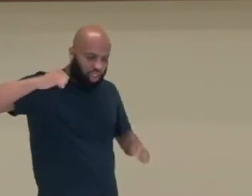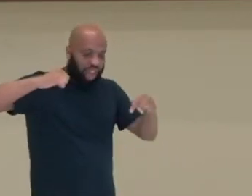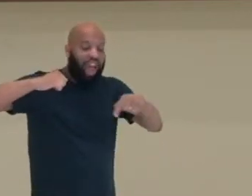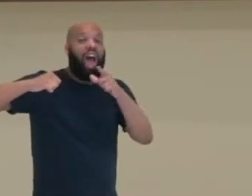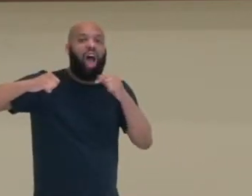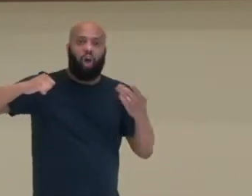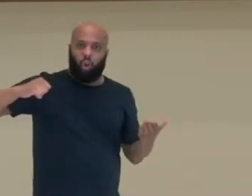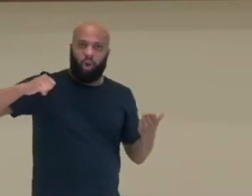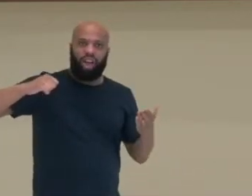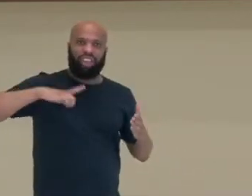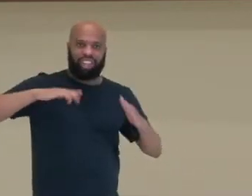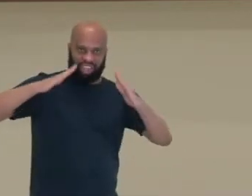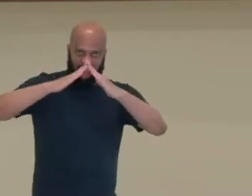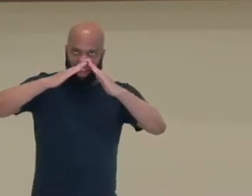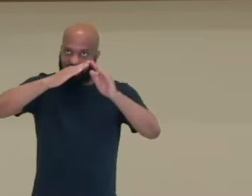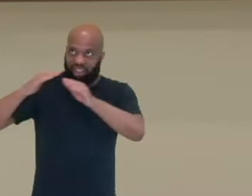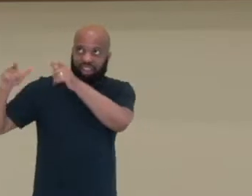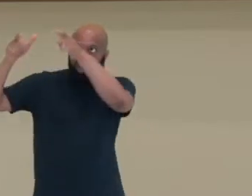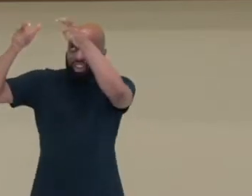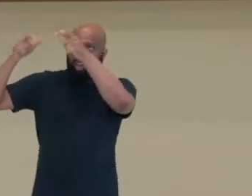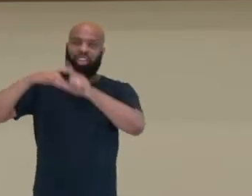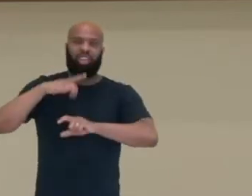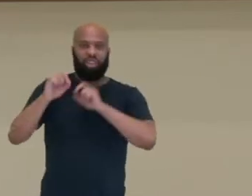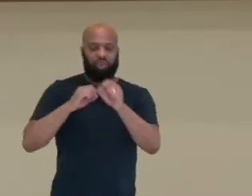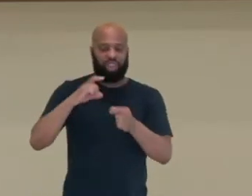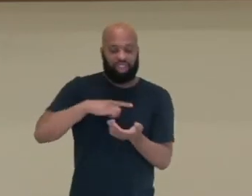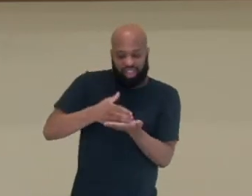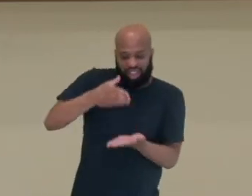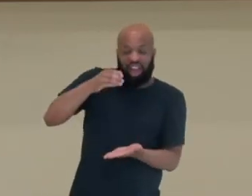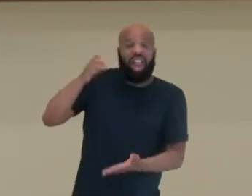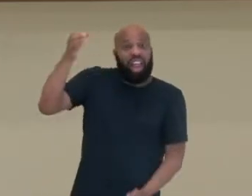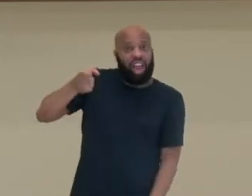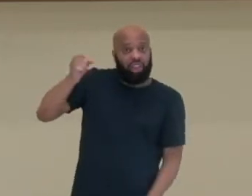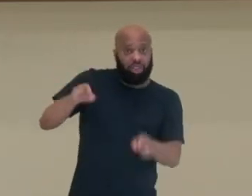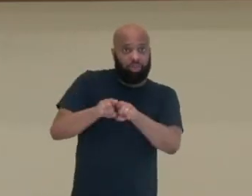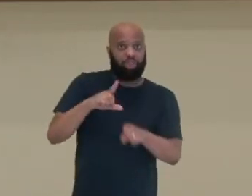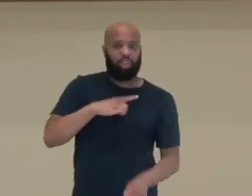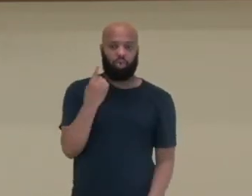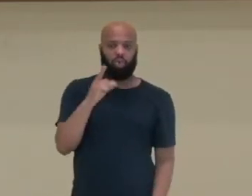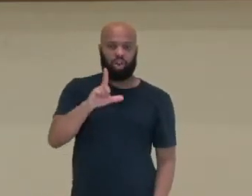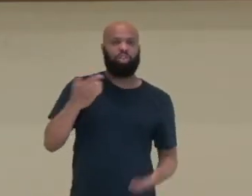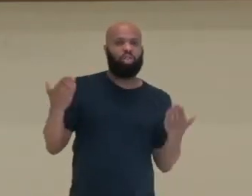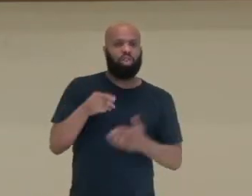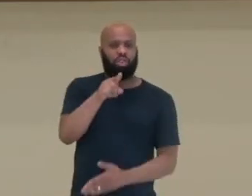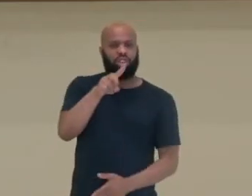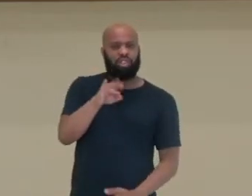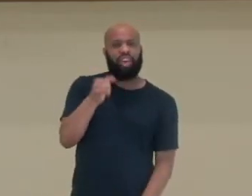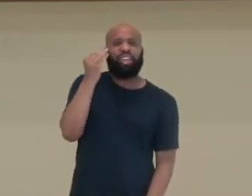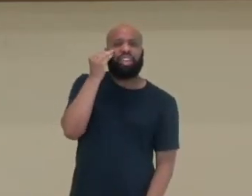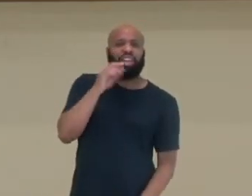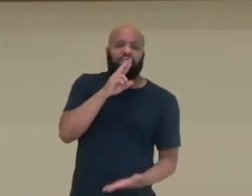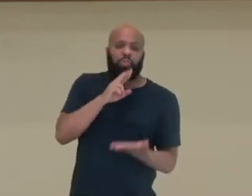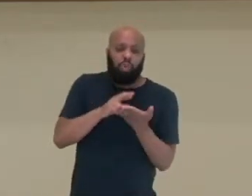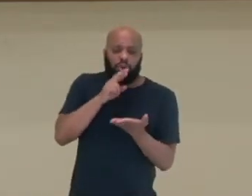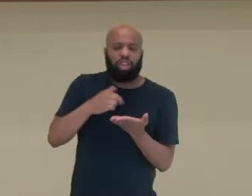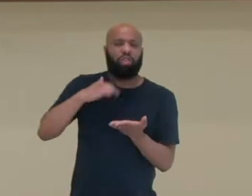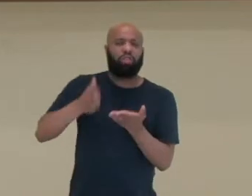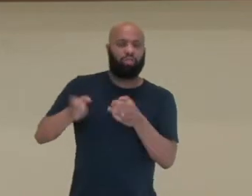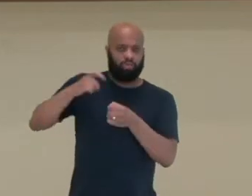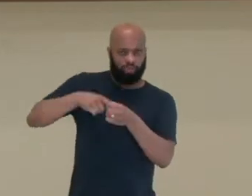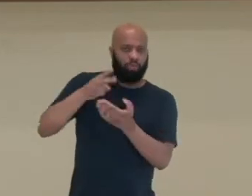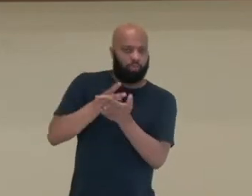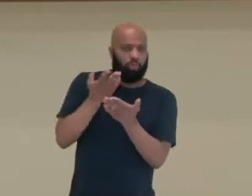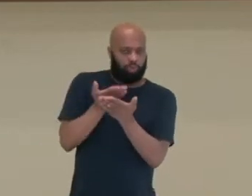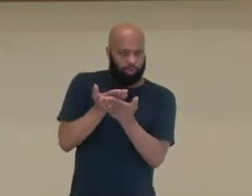a gente tem como padrão a caixinha de leite com 1 litro, né? Tá? Então, mas agora eu vou dar aquele tempinho para você tentar responder e a prof já volta com a correção.